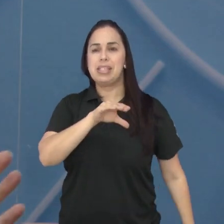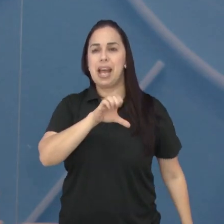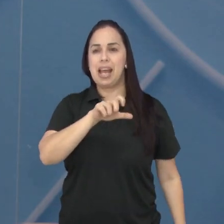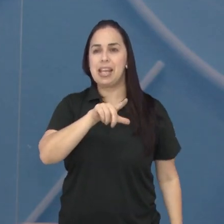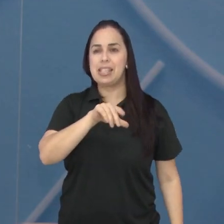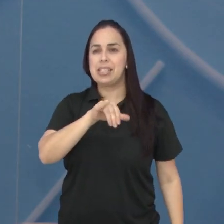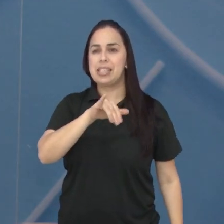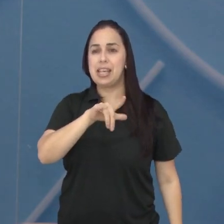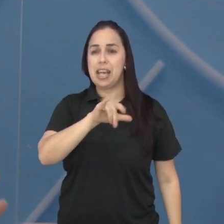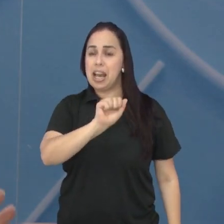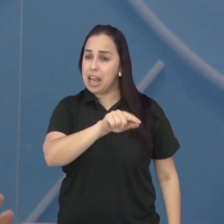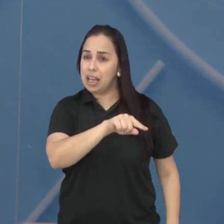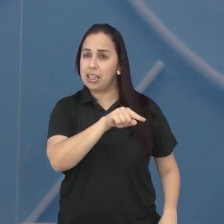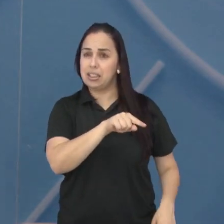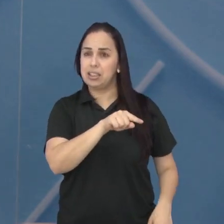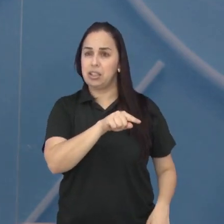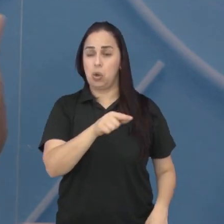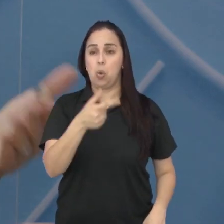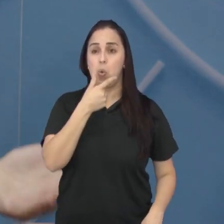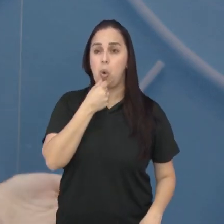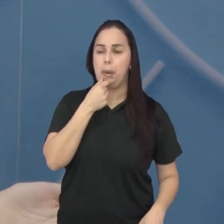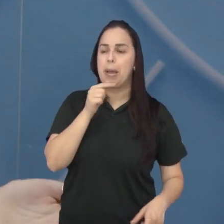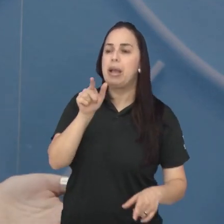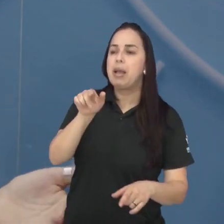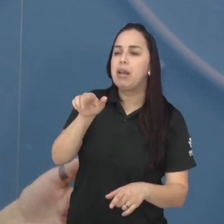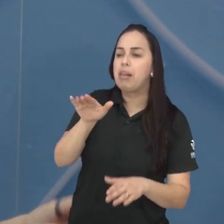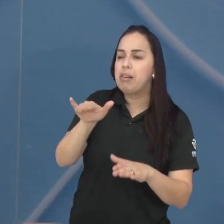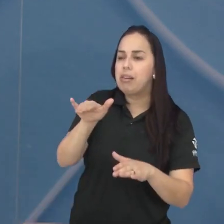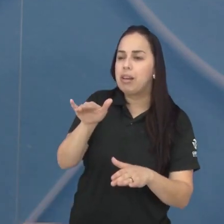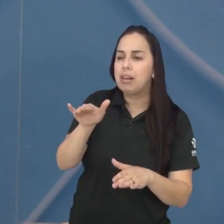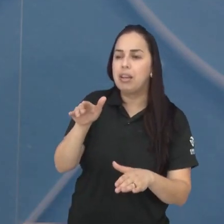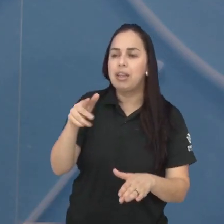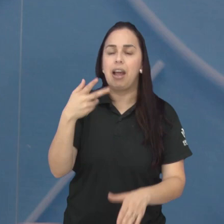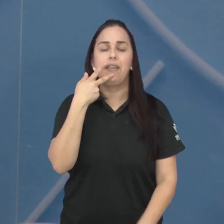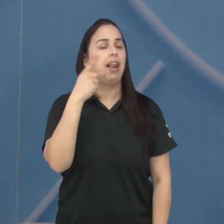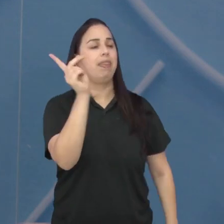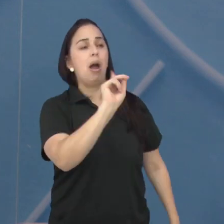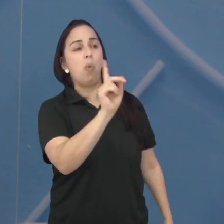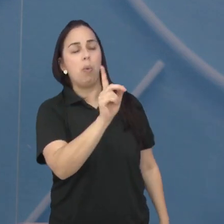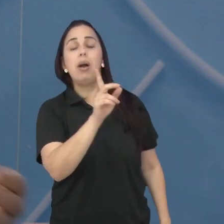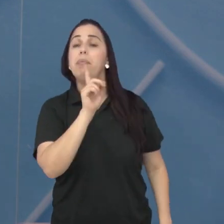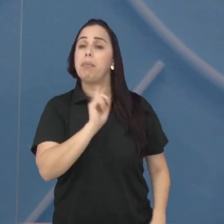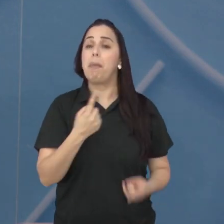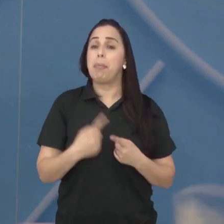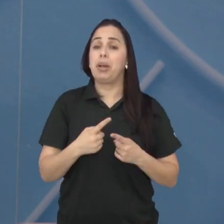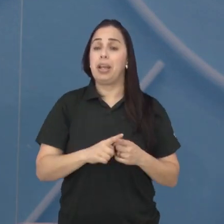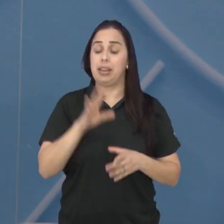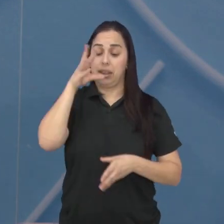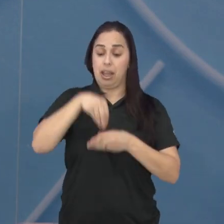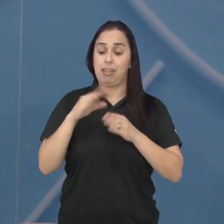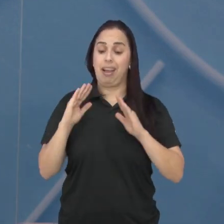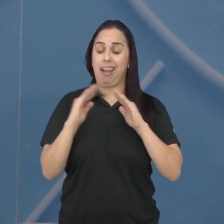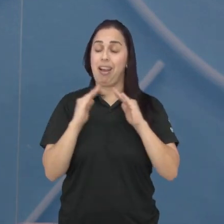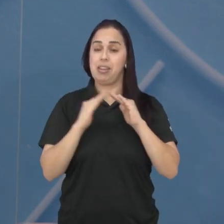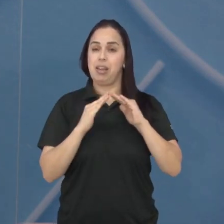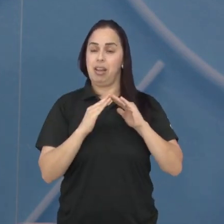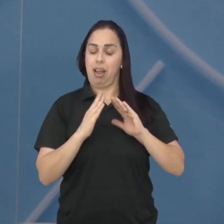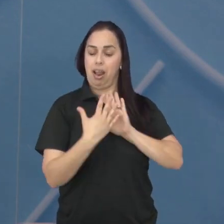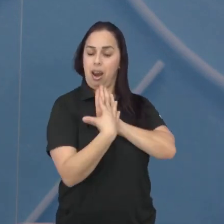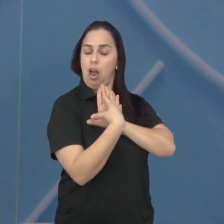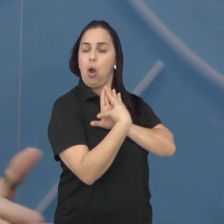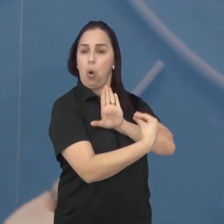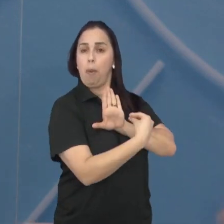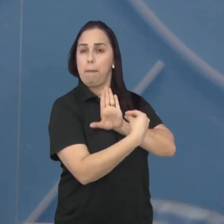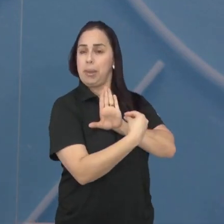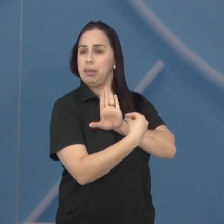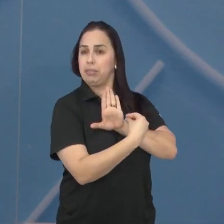fala não é por aí, né? Na hora que os meninos fazem né? Eu acredito que é um pouco por isso, porque ela vê as posturas das pessoas